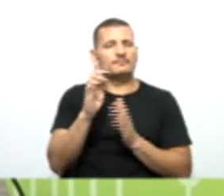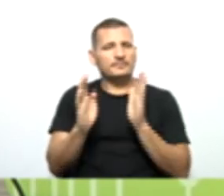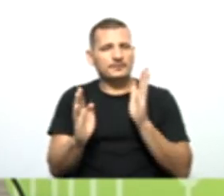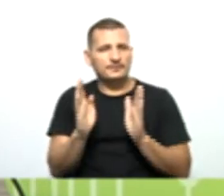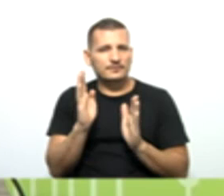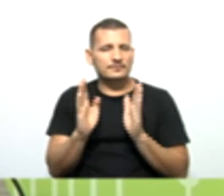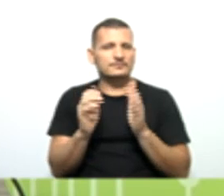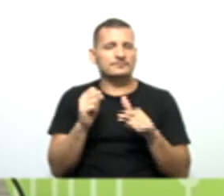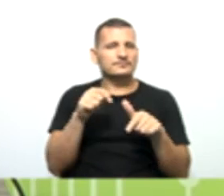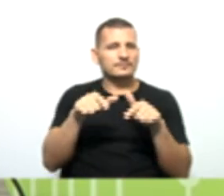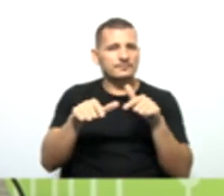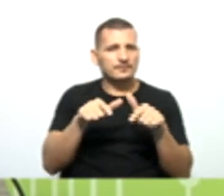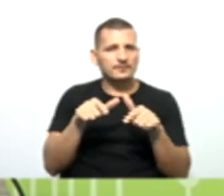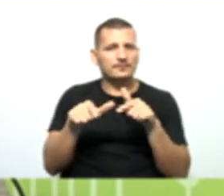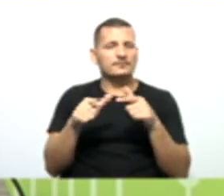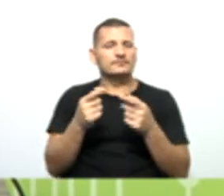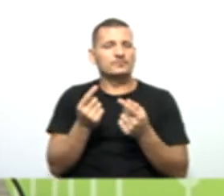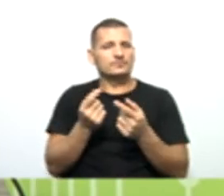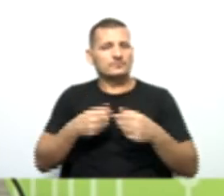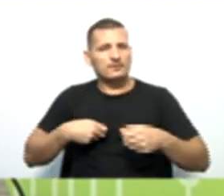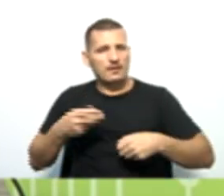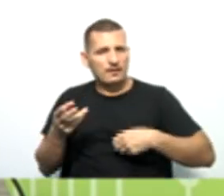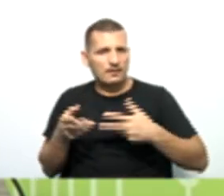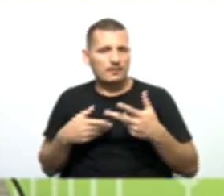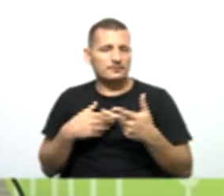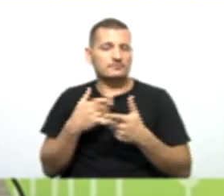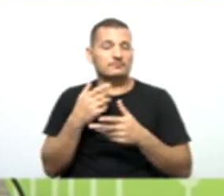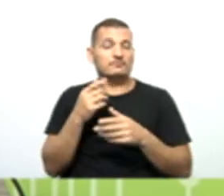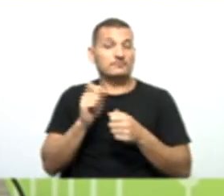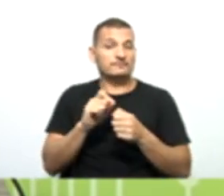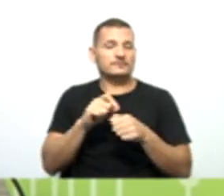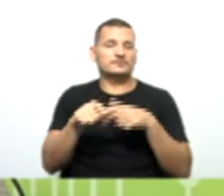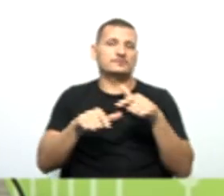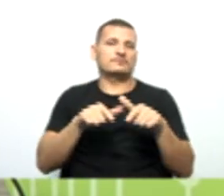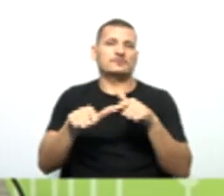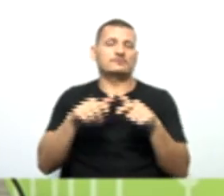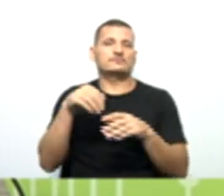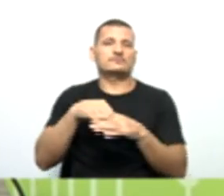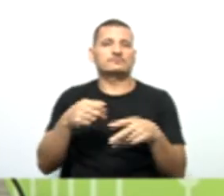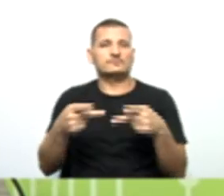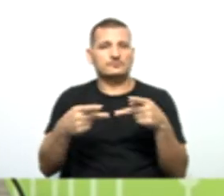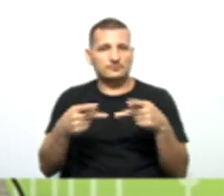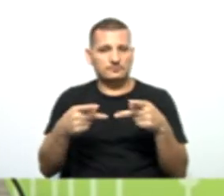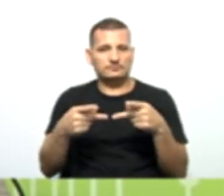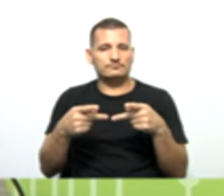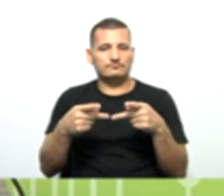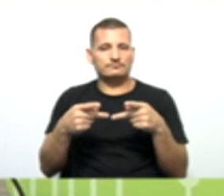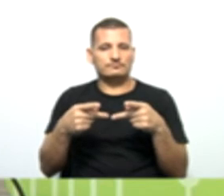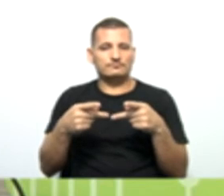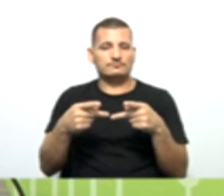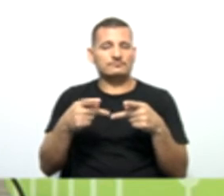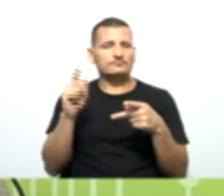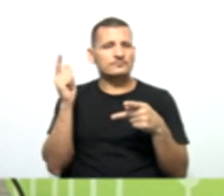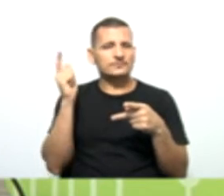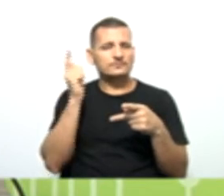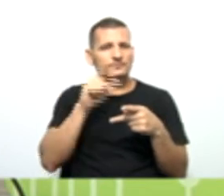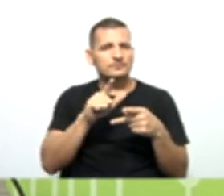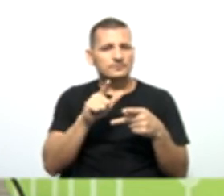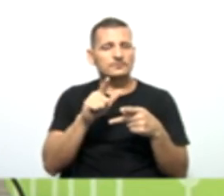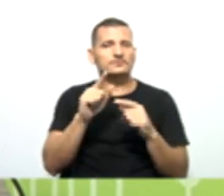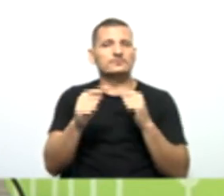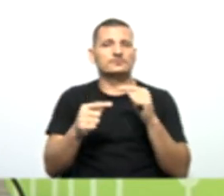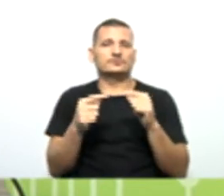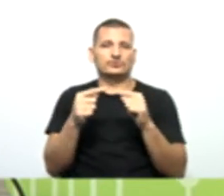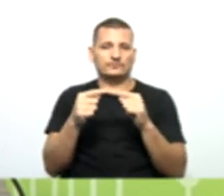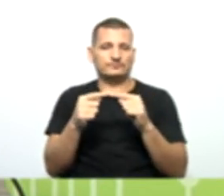prazos, custos para a realização das tarefas dentro do nosso projeto, para a gente conseguir atingir o